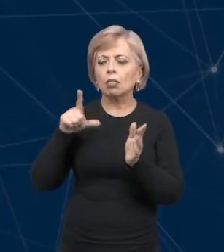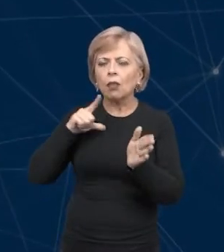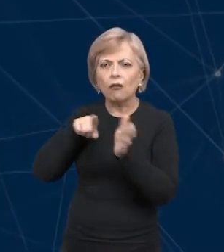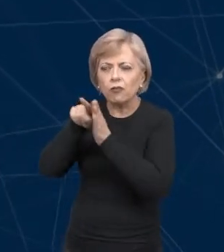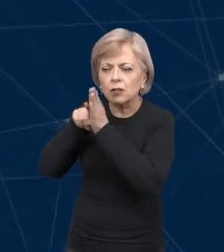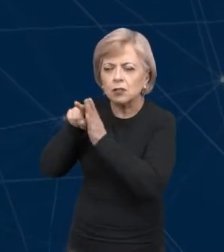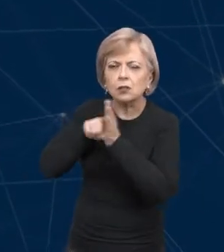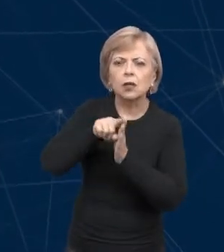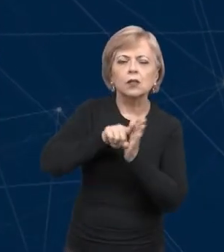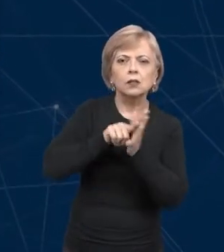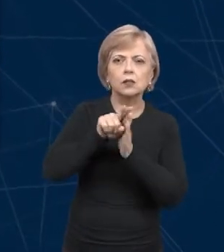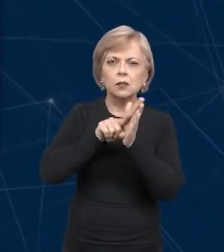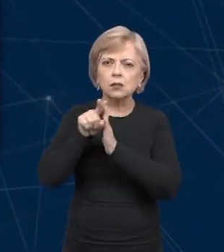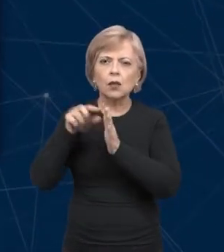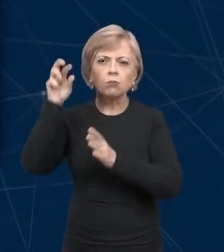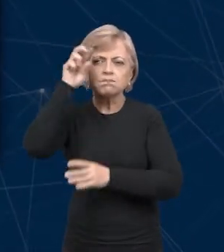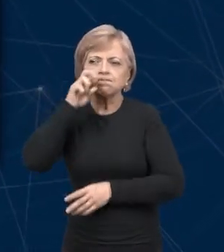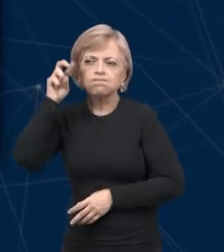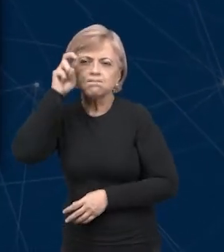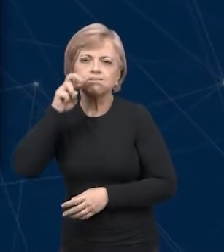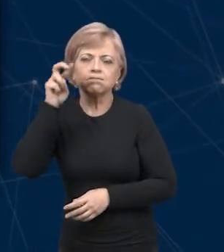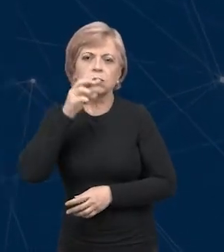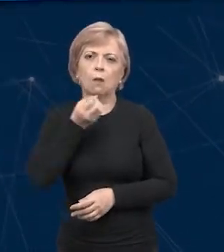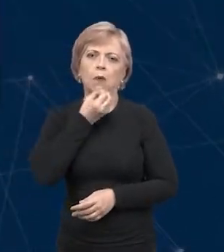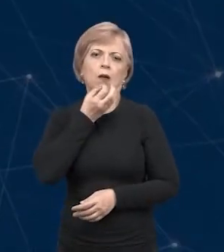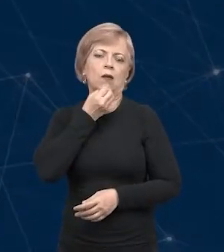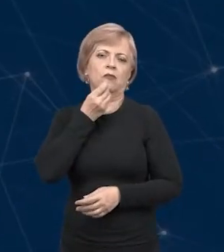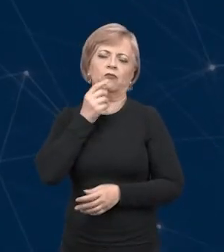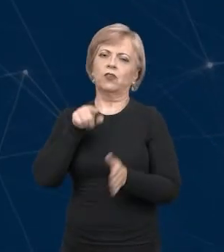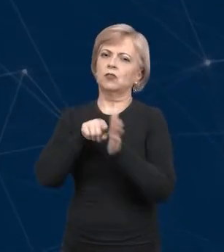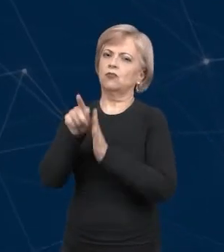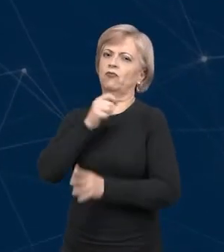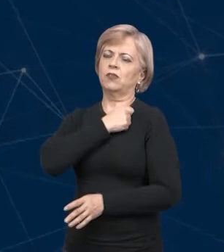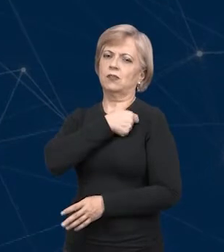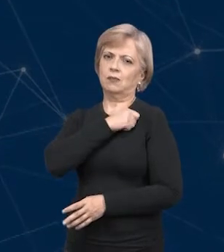improbidade administrativa na concessão e manutenção de benefícios fiscais.